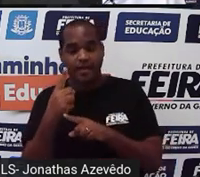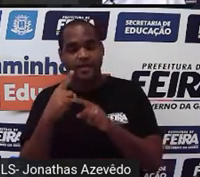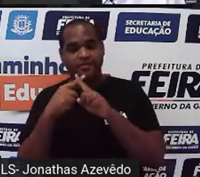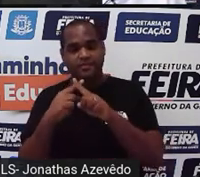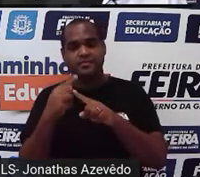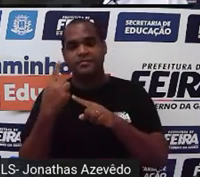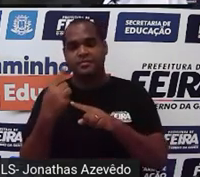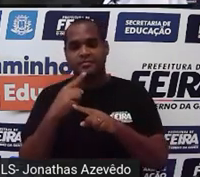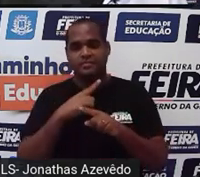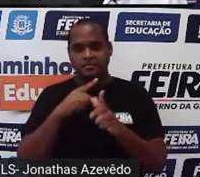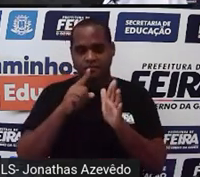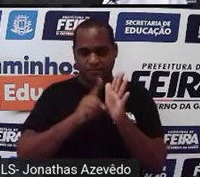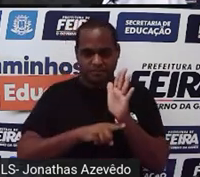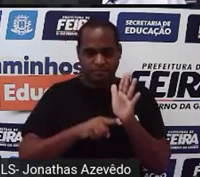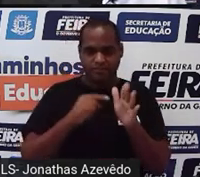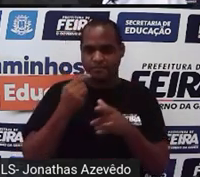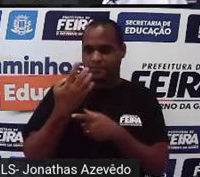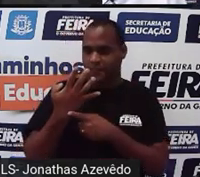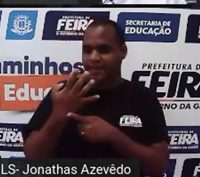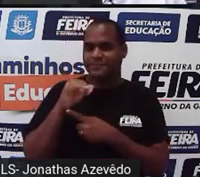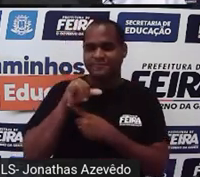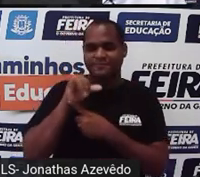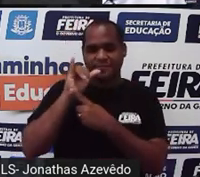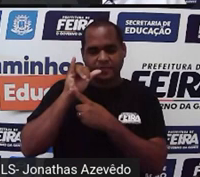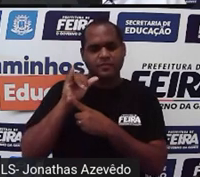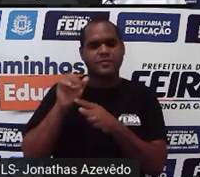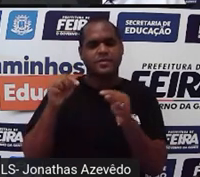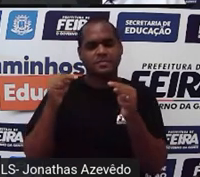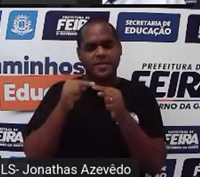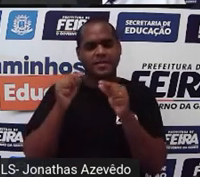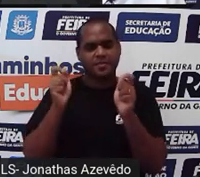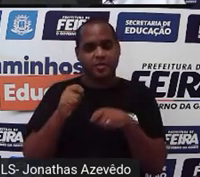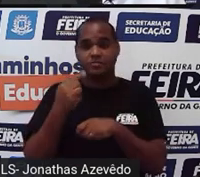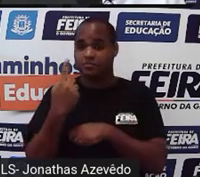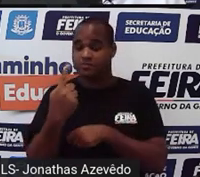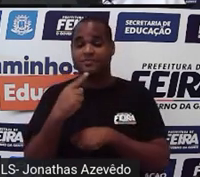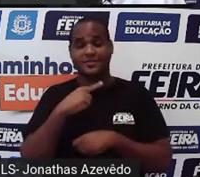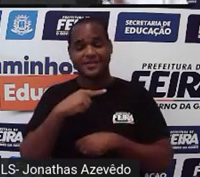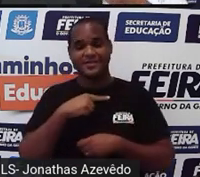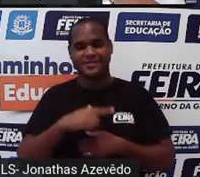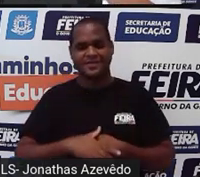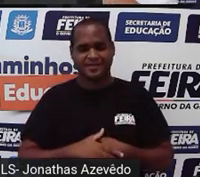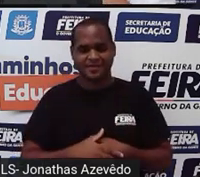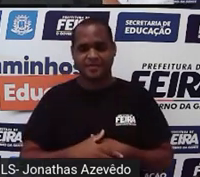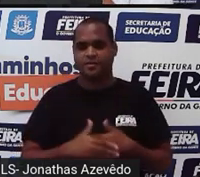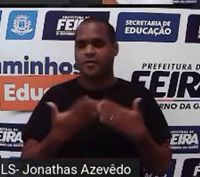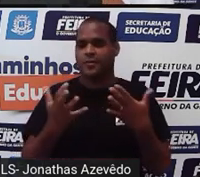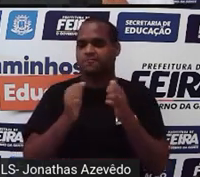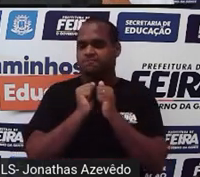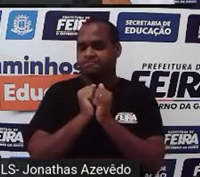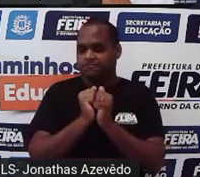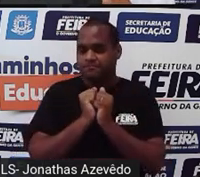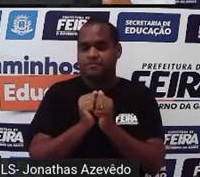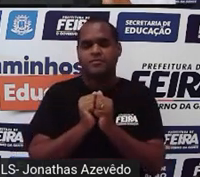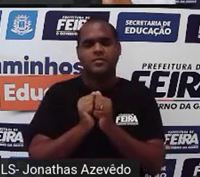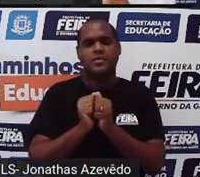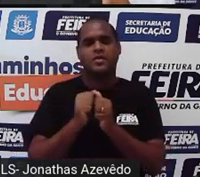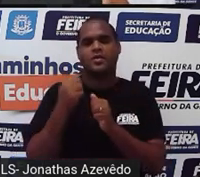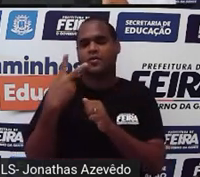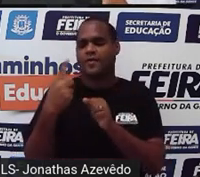- 4 e tá sendo Y E isso tem que dar um agora Acompanha comigo